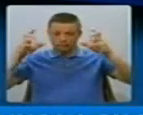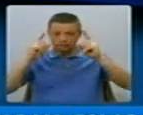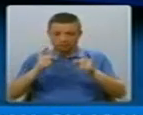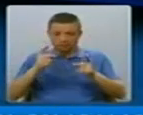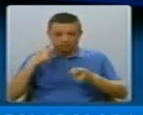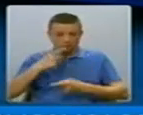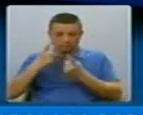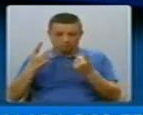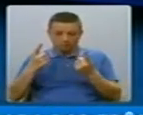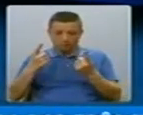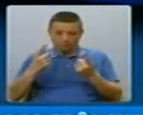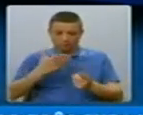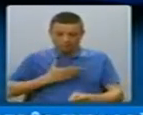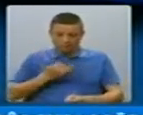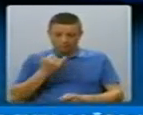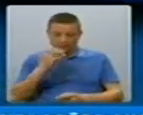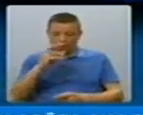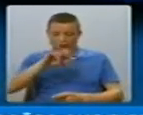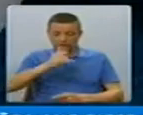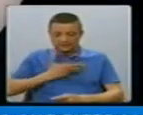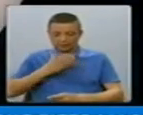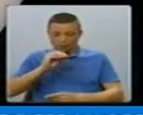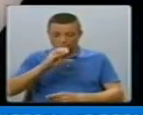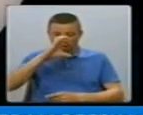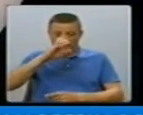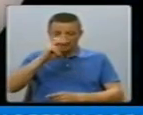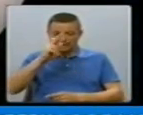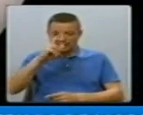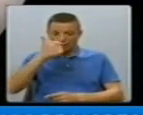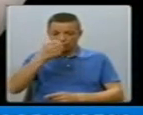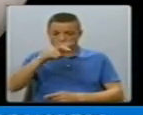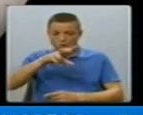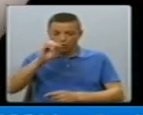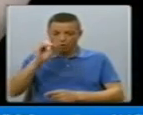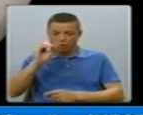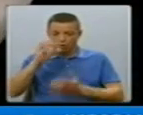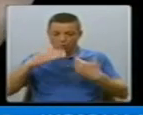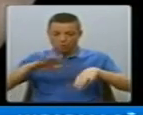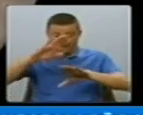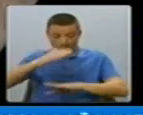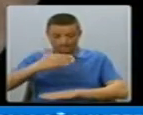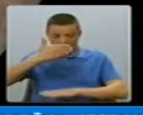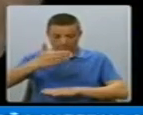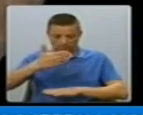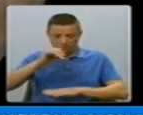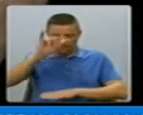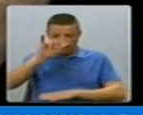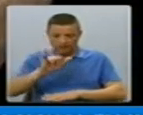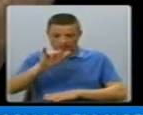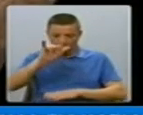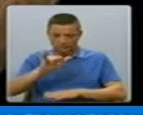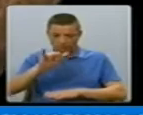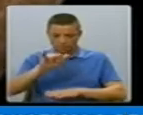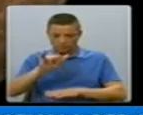sobretudo constituídas por dióxido de carbono. O que os cientistas descobriram em relação a este Y é que, em primeiro lugar, aquele Y tem um composto